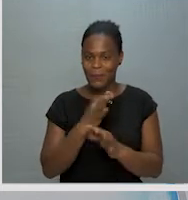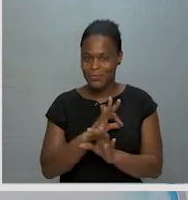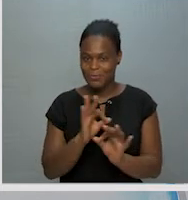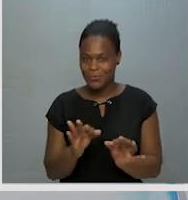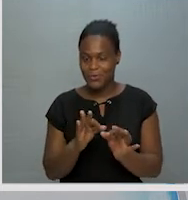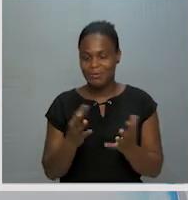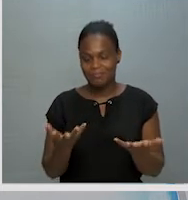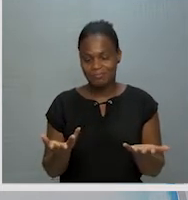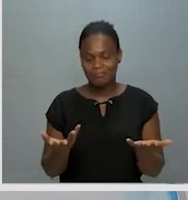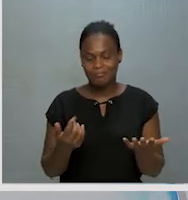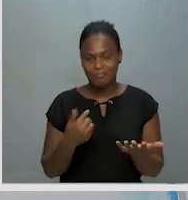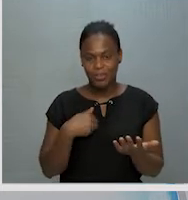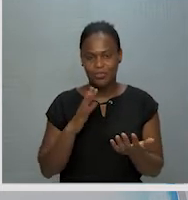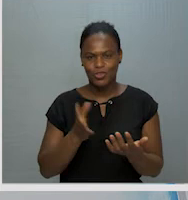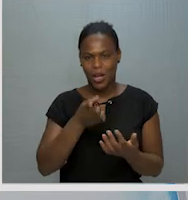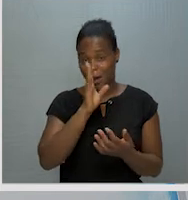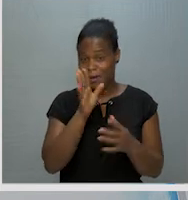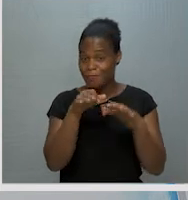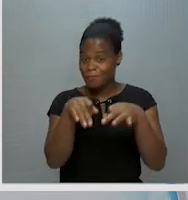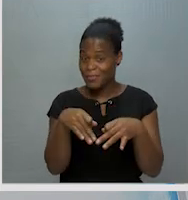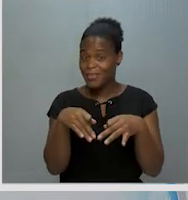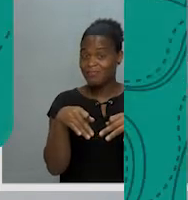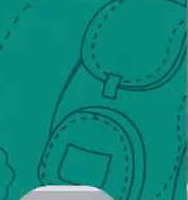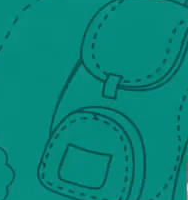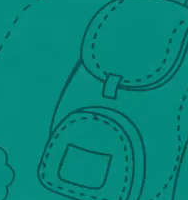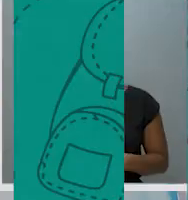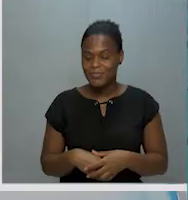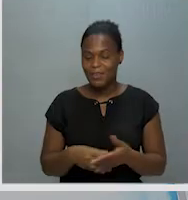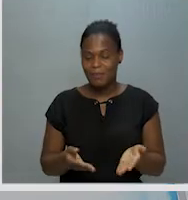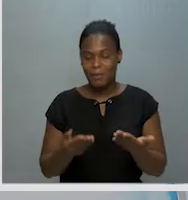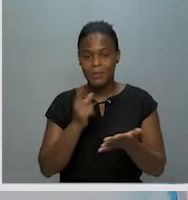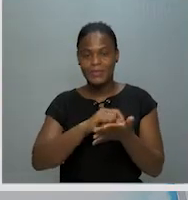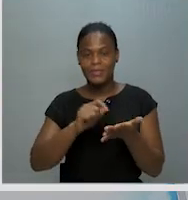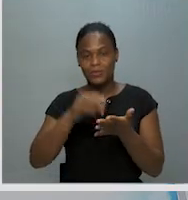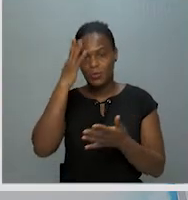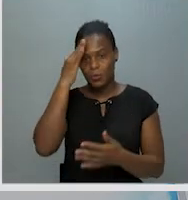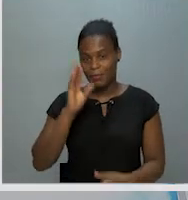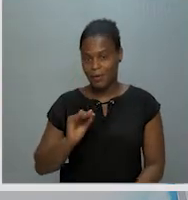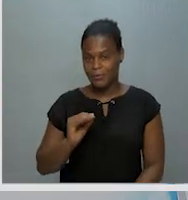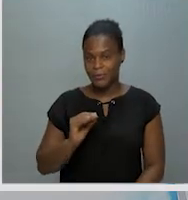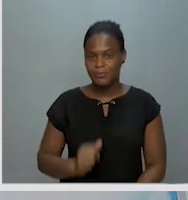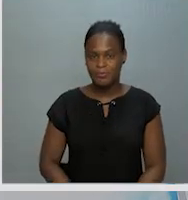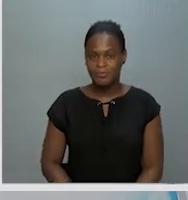Ótimo! Então, já estamos praticamente na reta final. Vamos para o exercício 10.